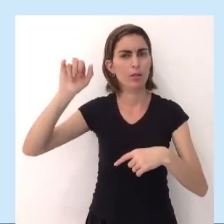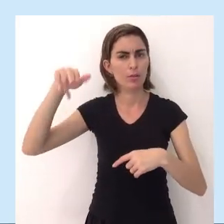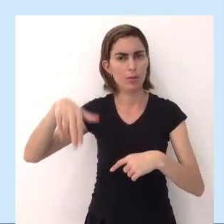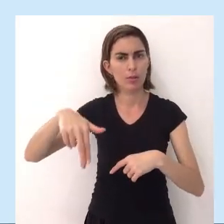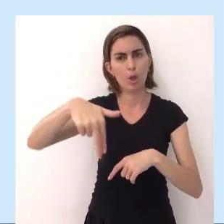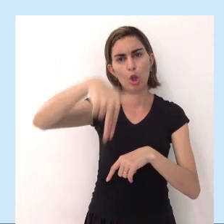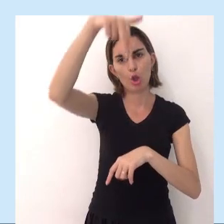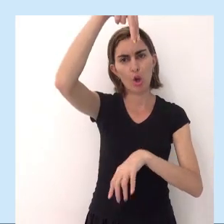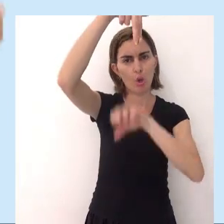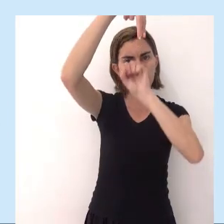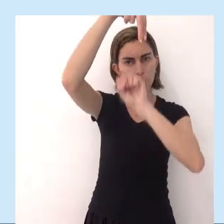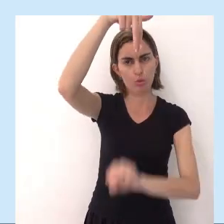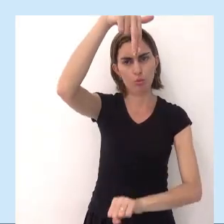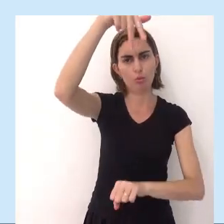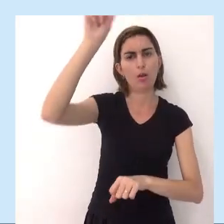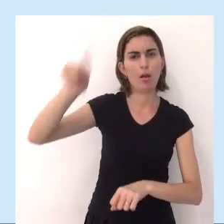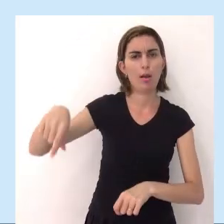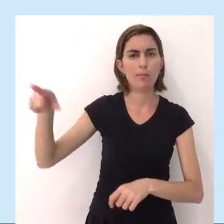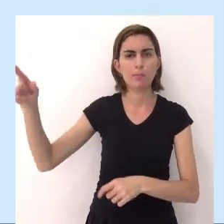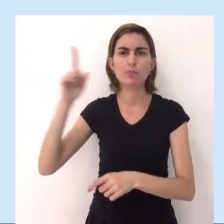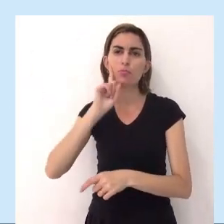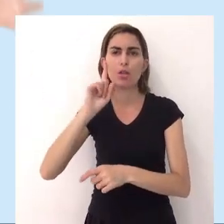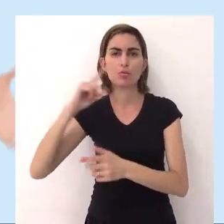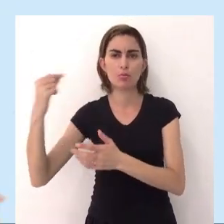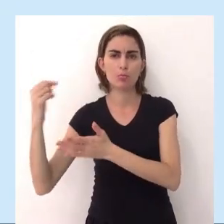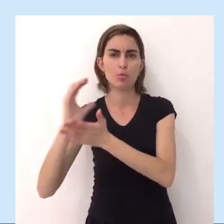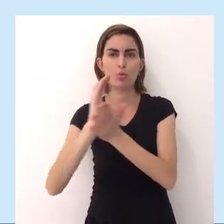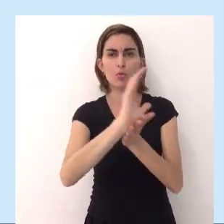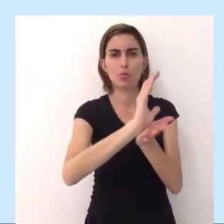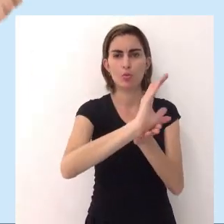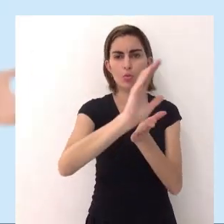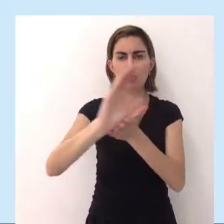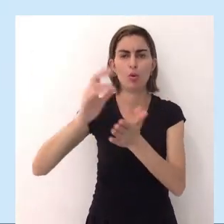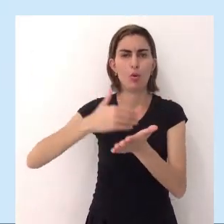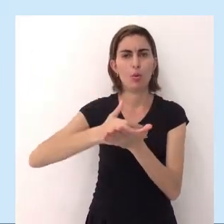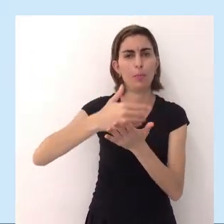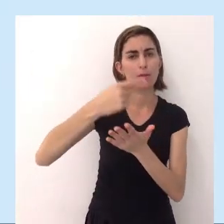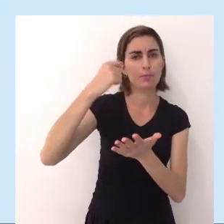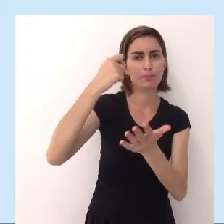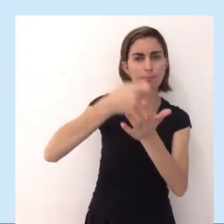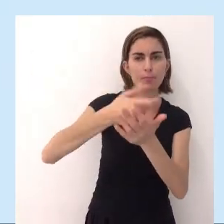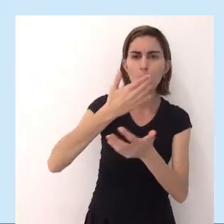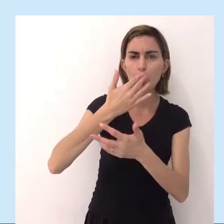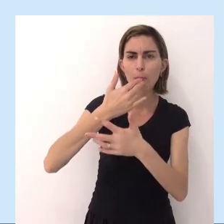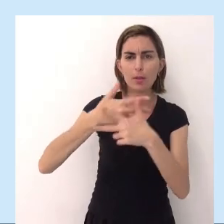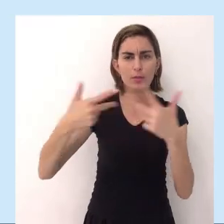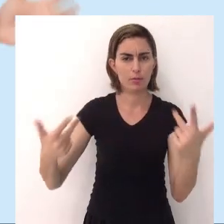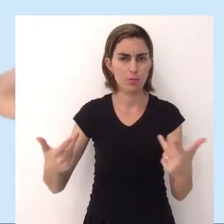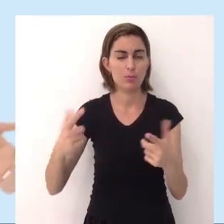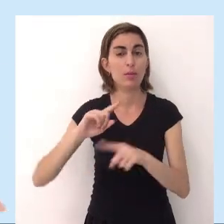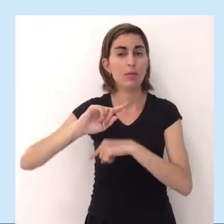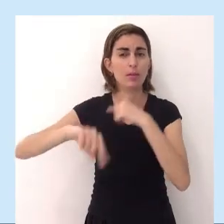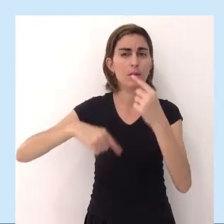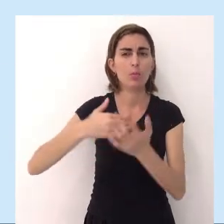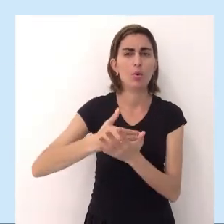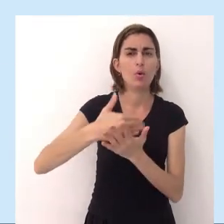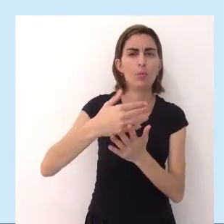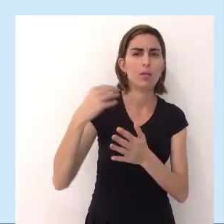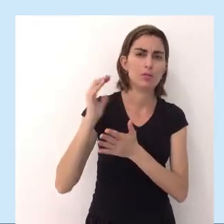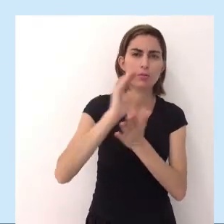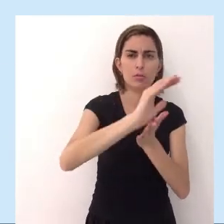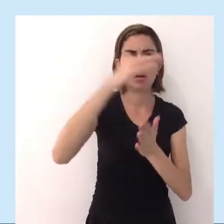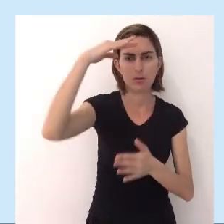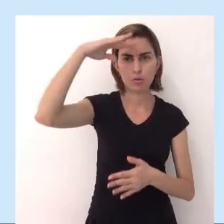Norte e Sul é financiada pelos Estados Unidos. Eles começam primeiro começam a enviar suprimentos. Tá? Depois começam a